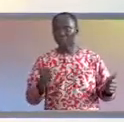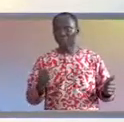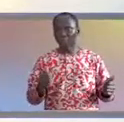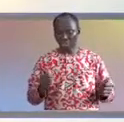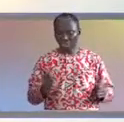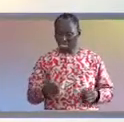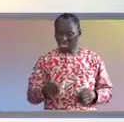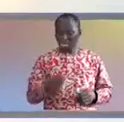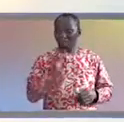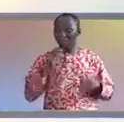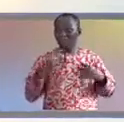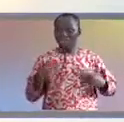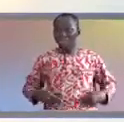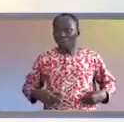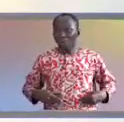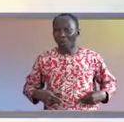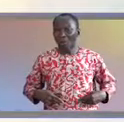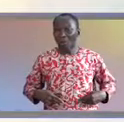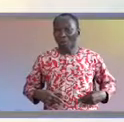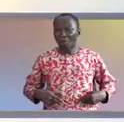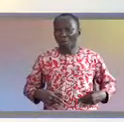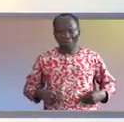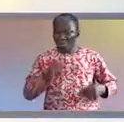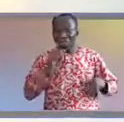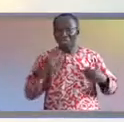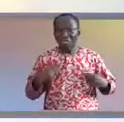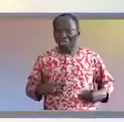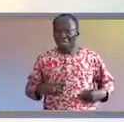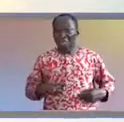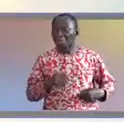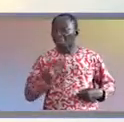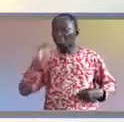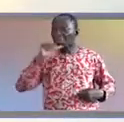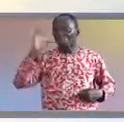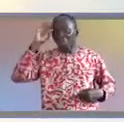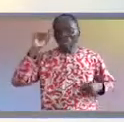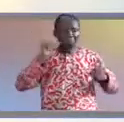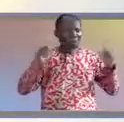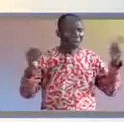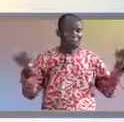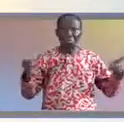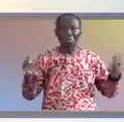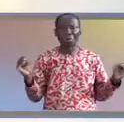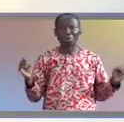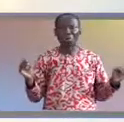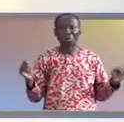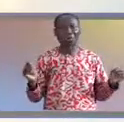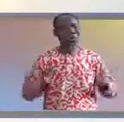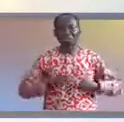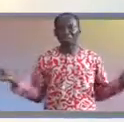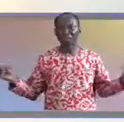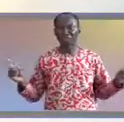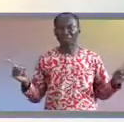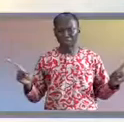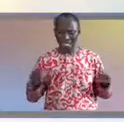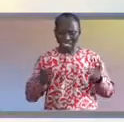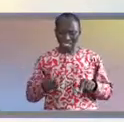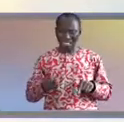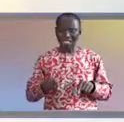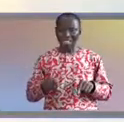ade enye honam de asebe obarima ne oba ehia ma oba fa yefunu ewo enu de honam mu